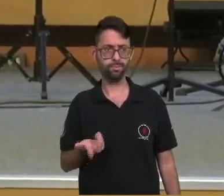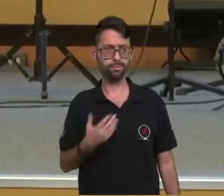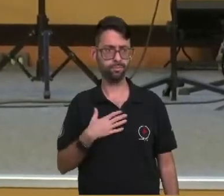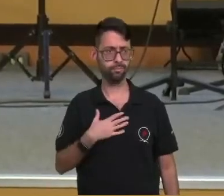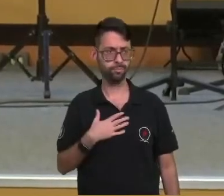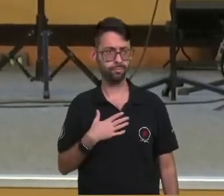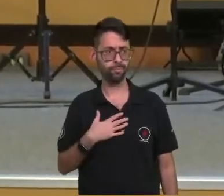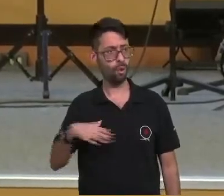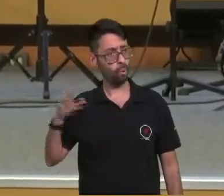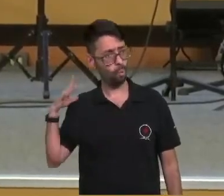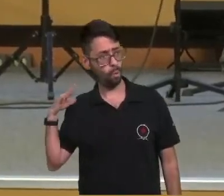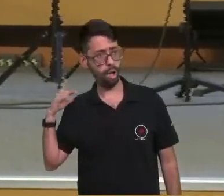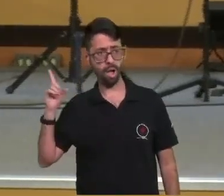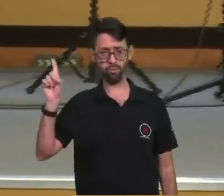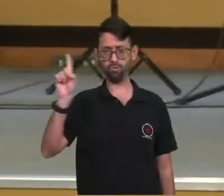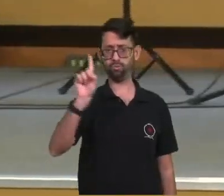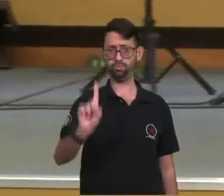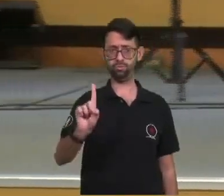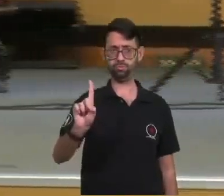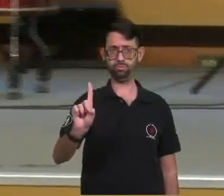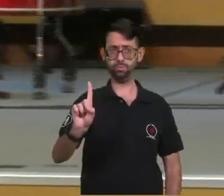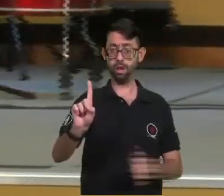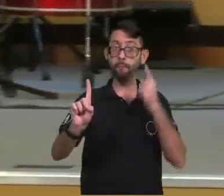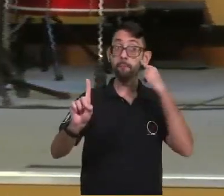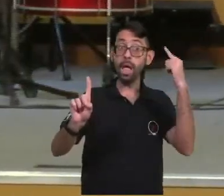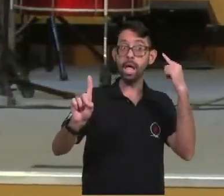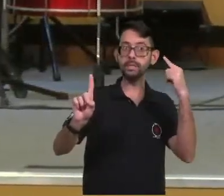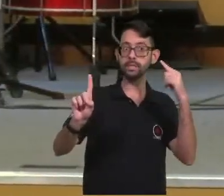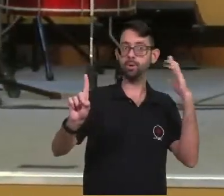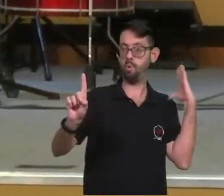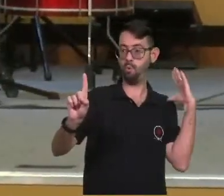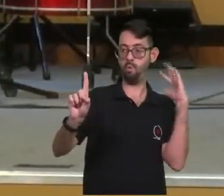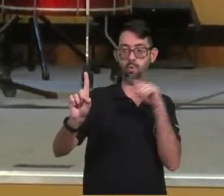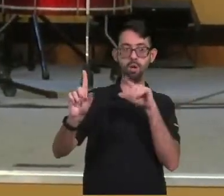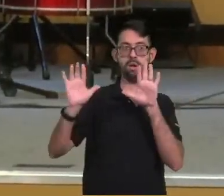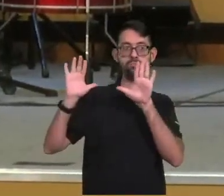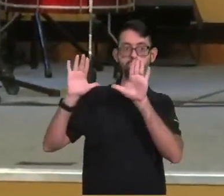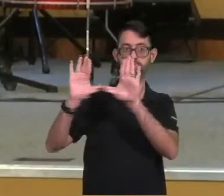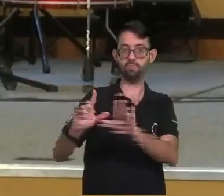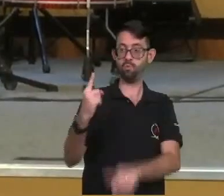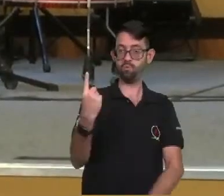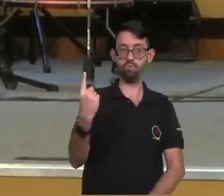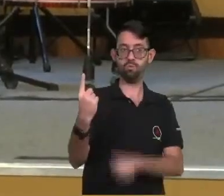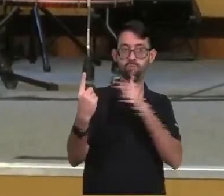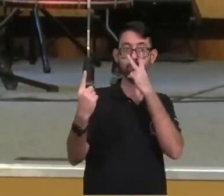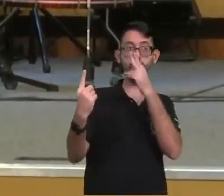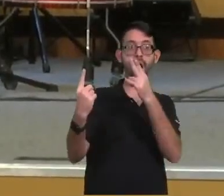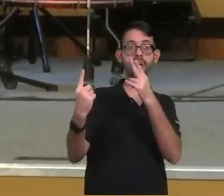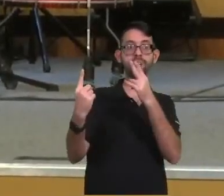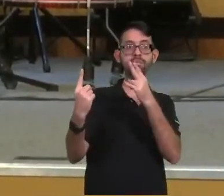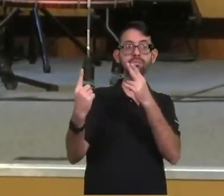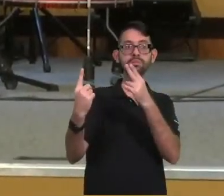Um anjo! O anjo chegou, mal. Pensa num anjo maluco. Um anjo, estilo Neo do Matrix.